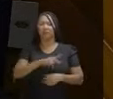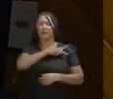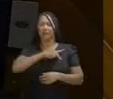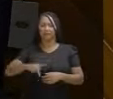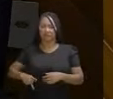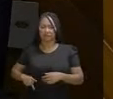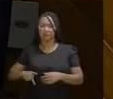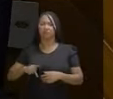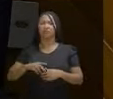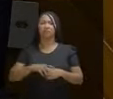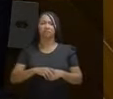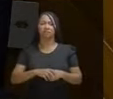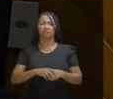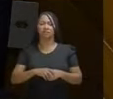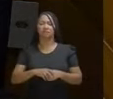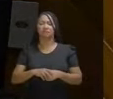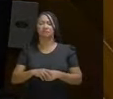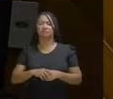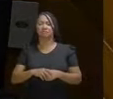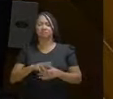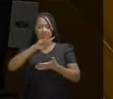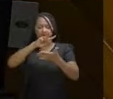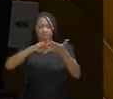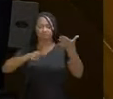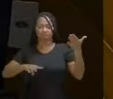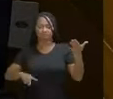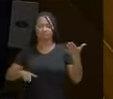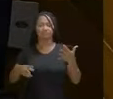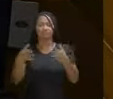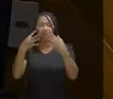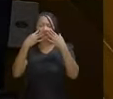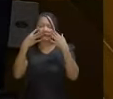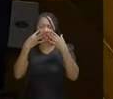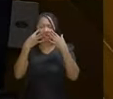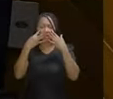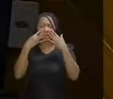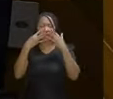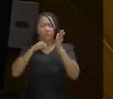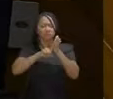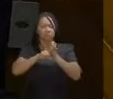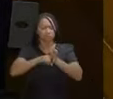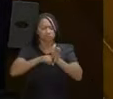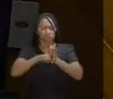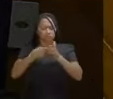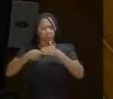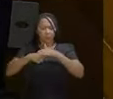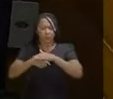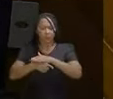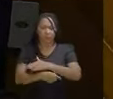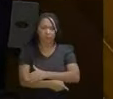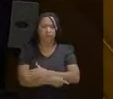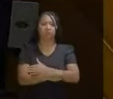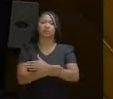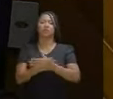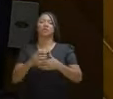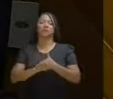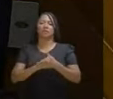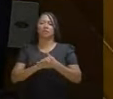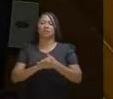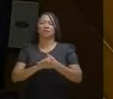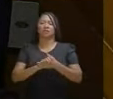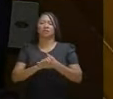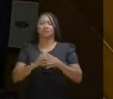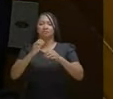presidência, voto de vista, que adentraram de forma mais aprofundada a essência da decisão proferida pelo